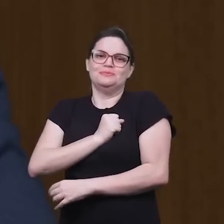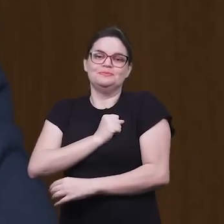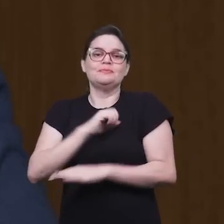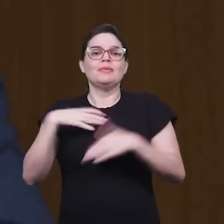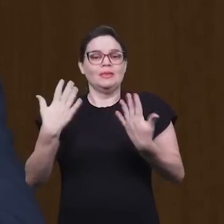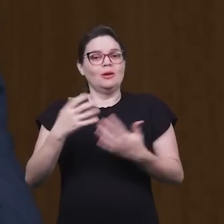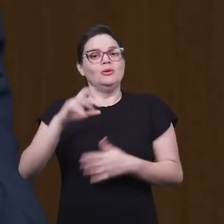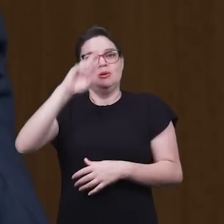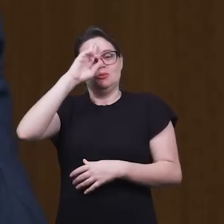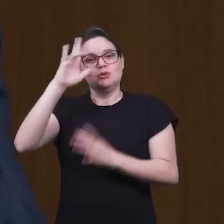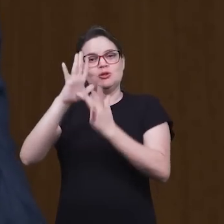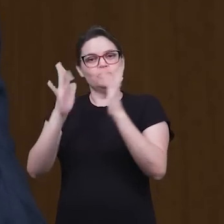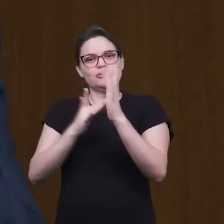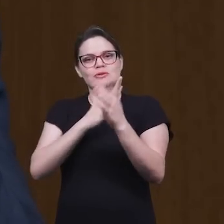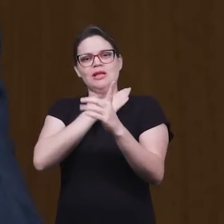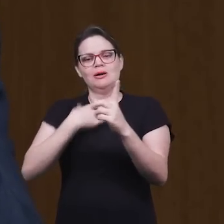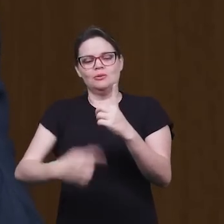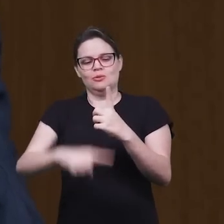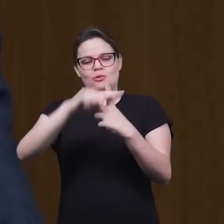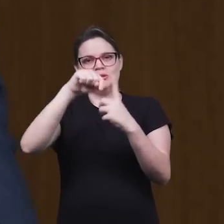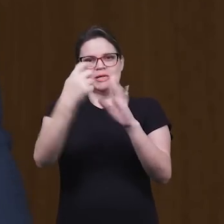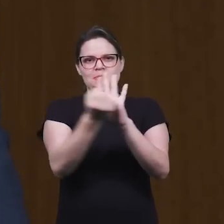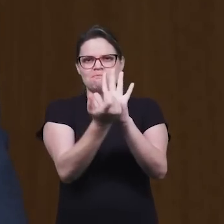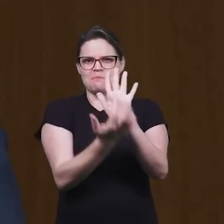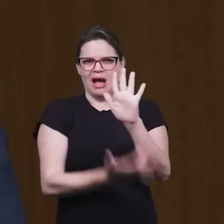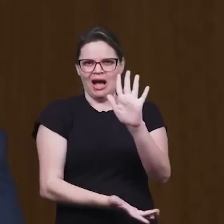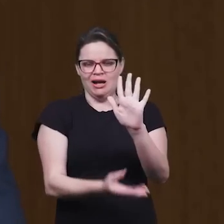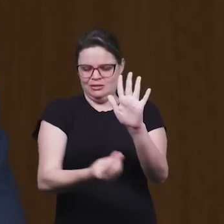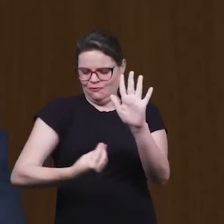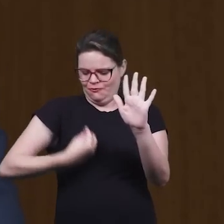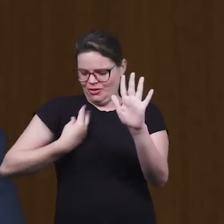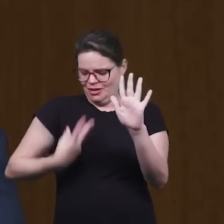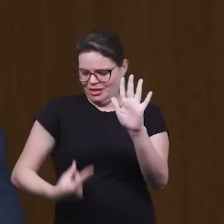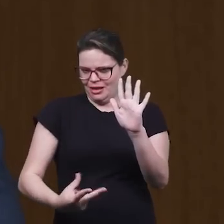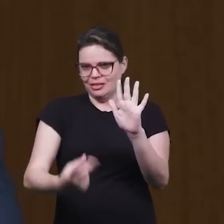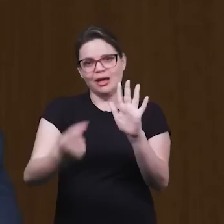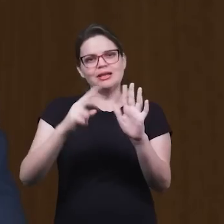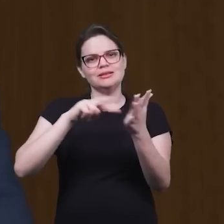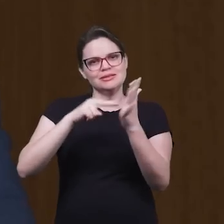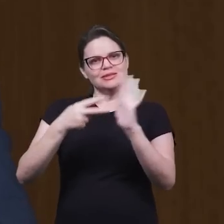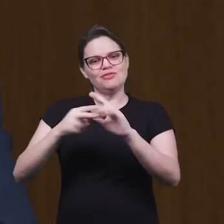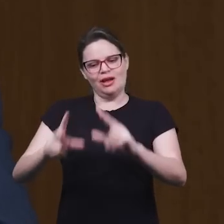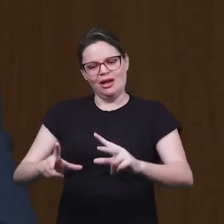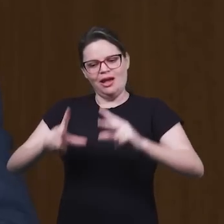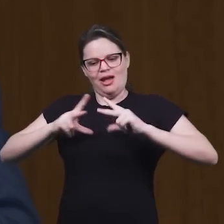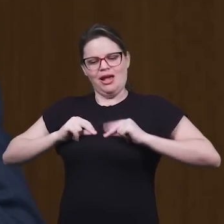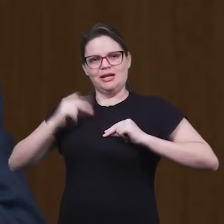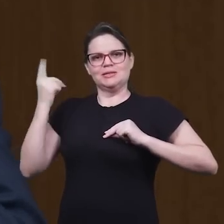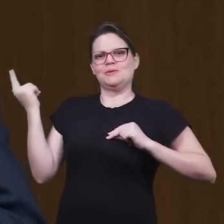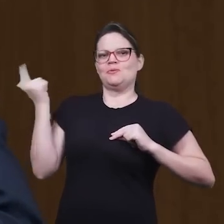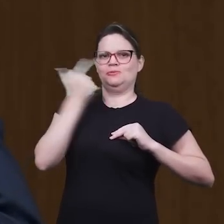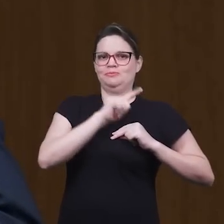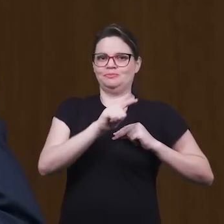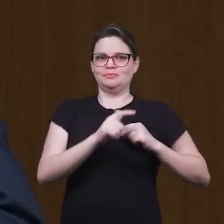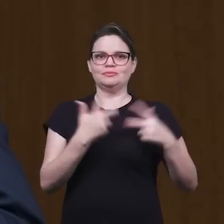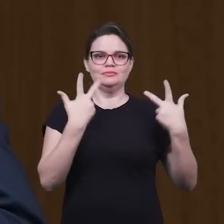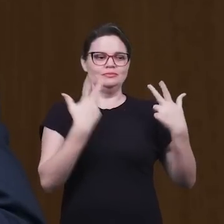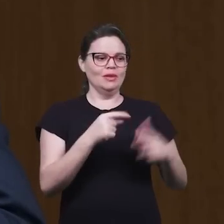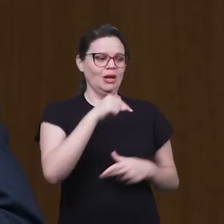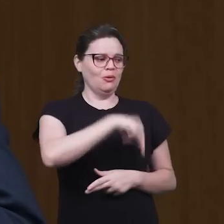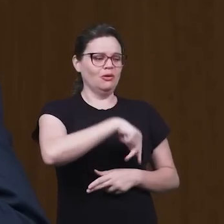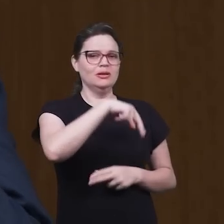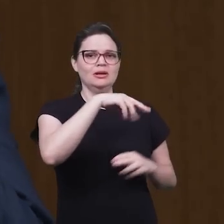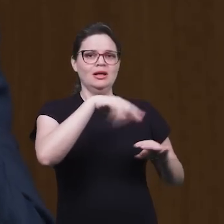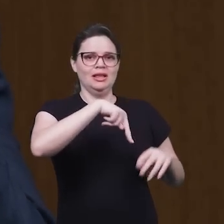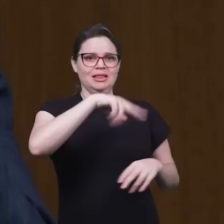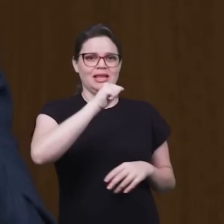herança. E Nabote agora, como a igreja de Esmirna, ele não consegue mais viver sem aquela